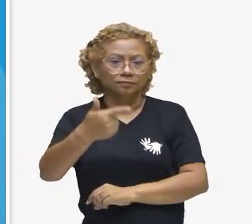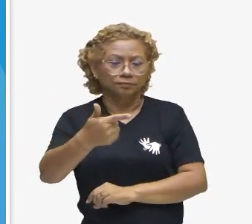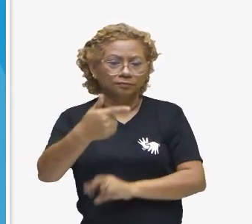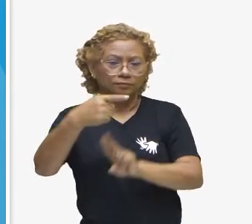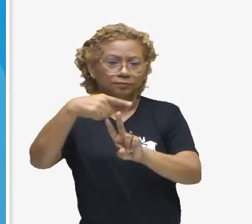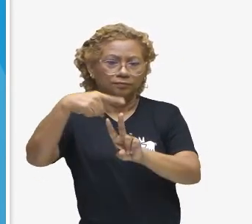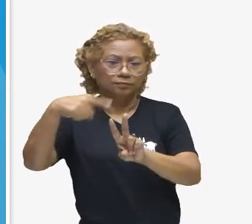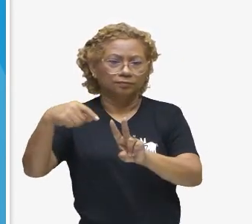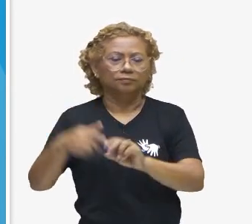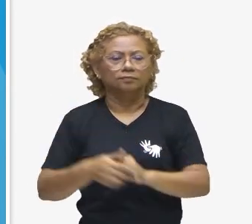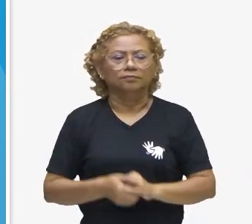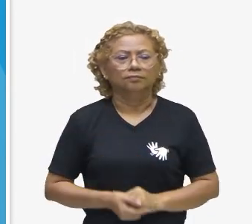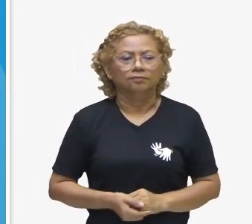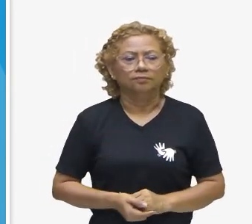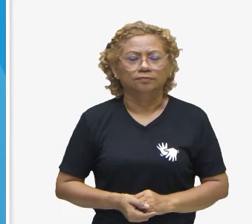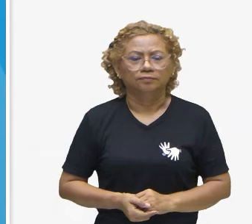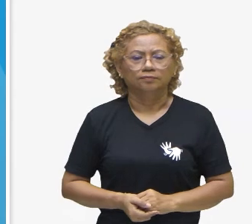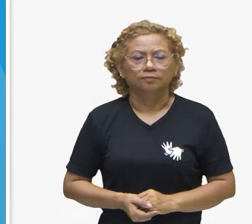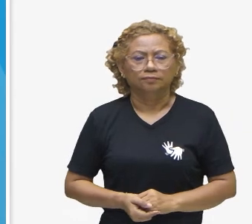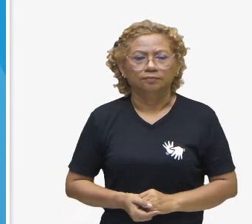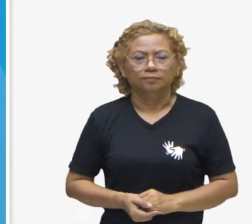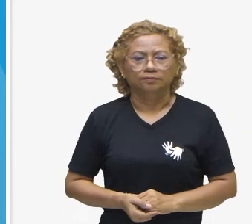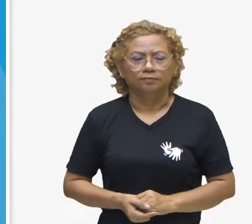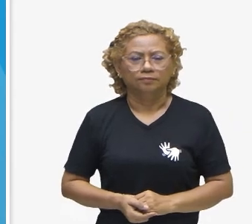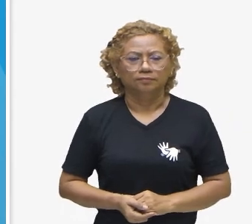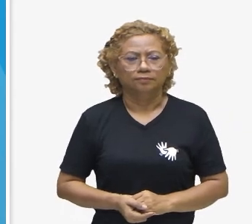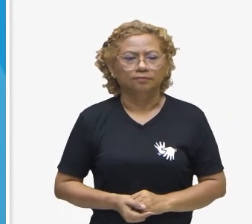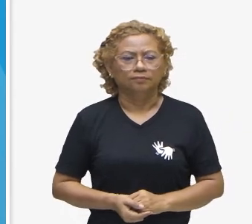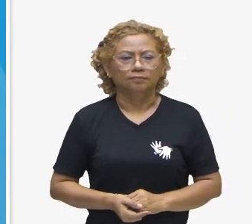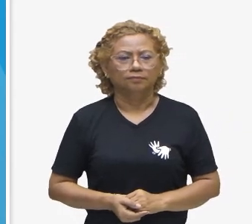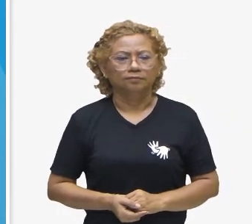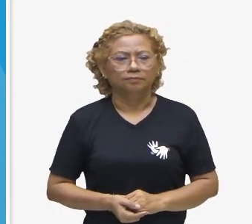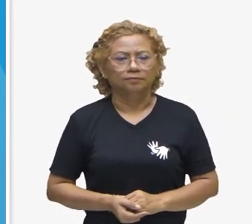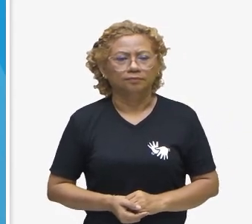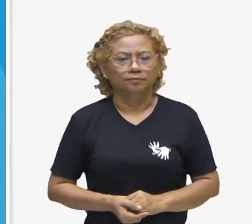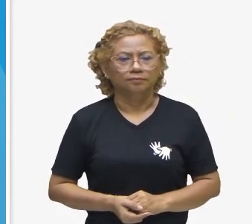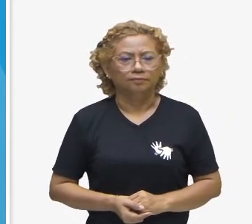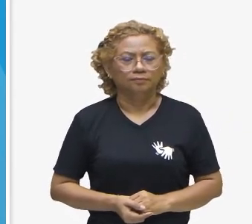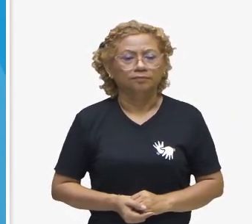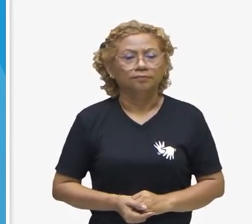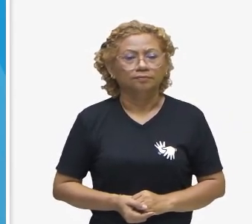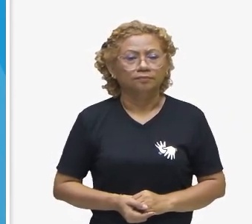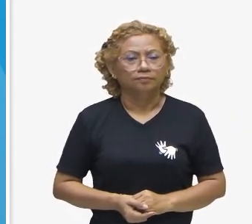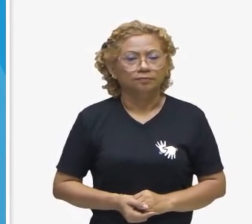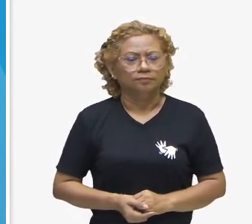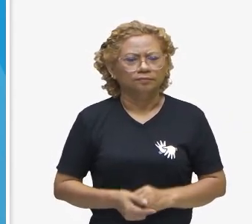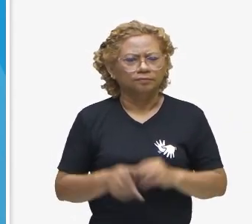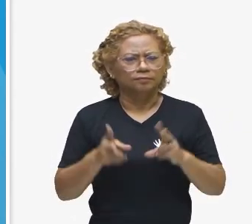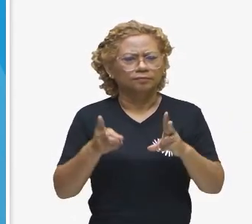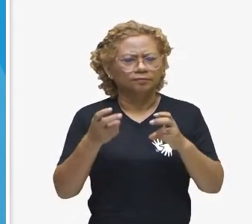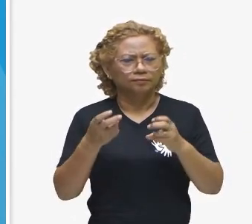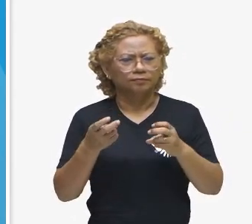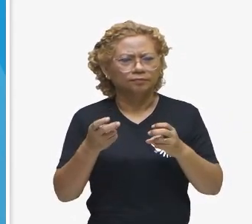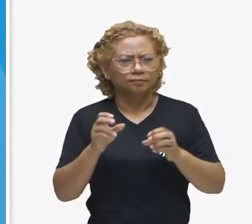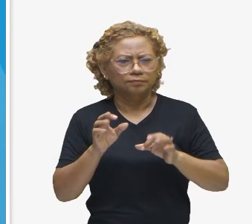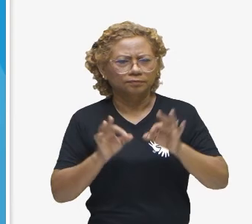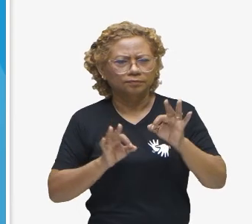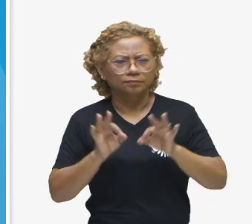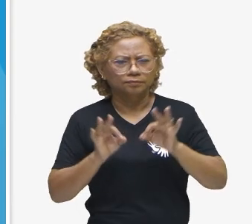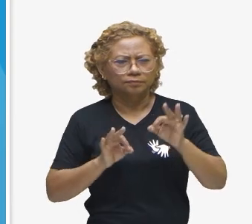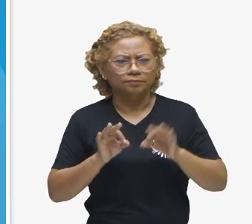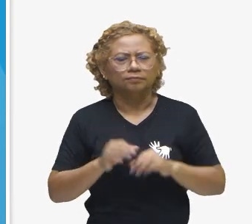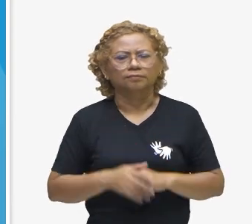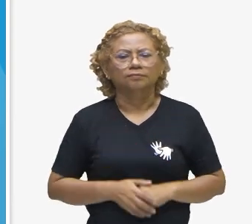Usado o 0, π sobre 3, 2π sobre 3 e assim